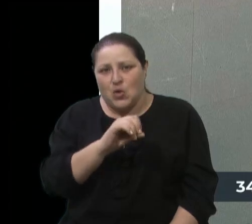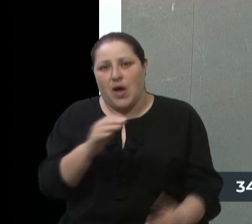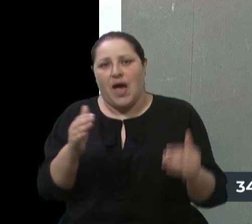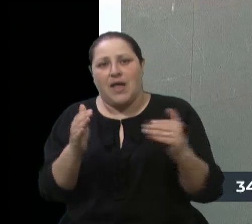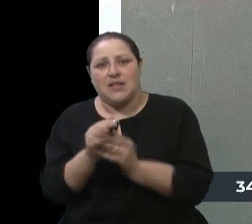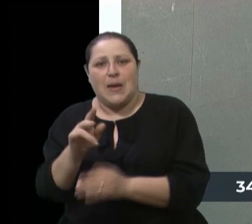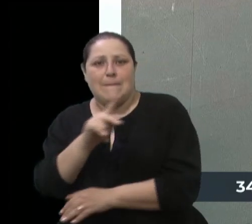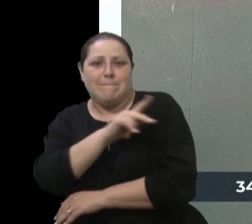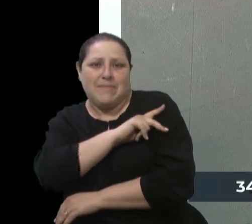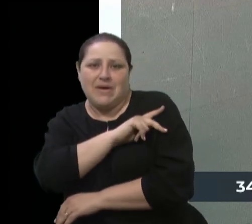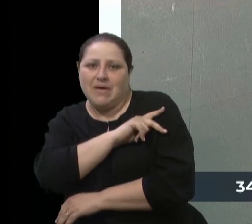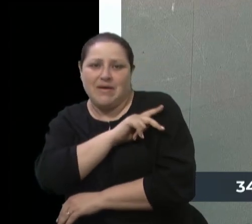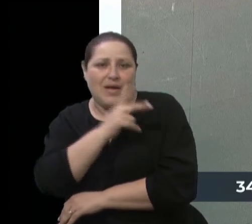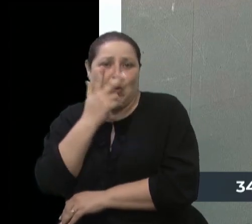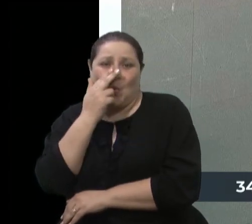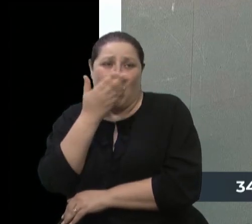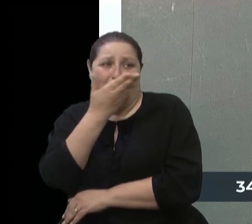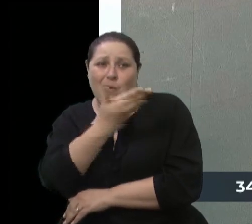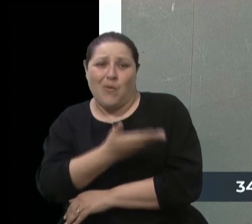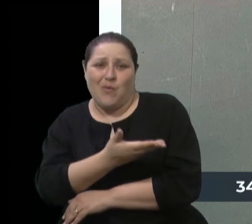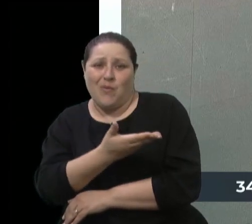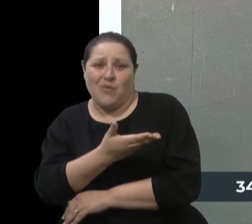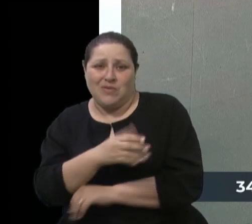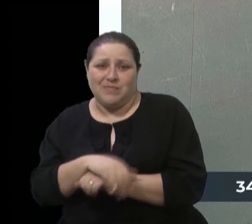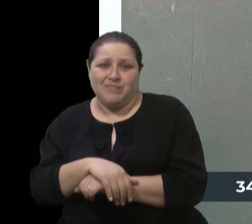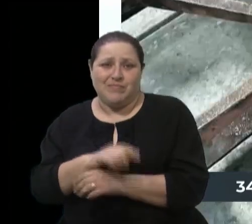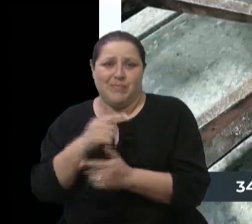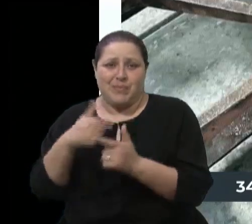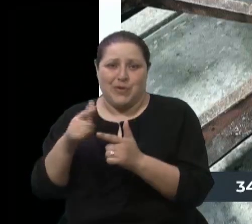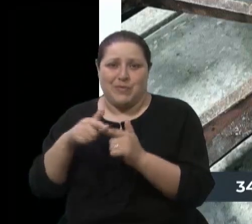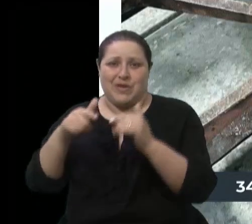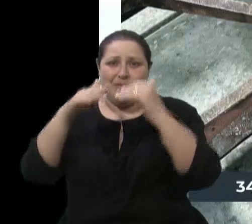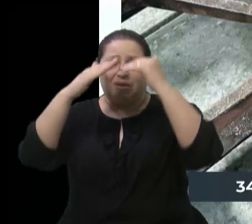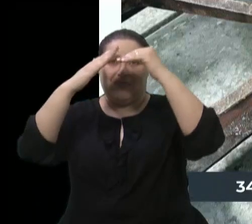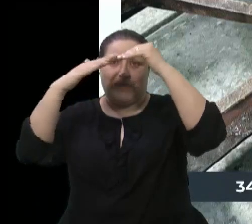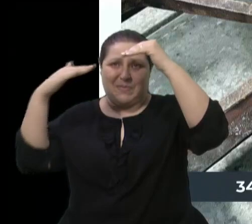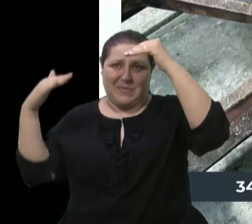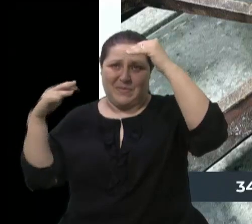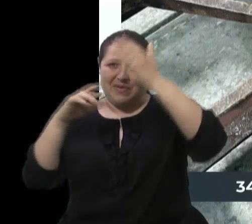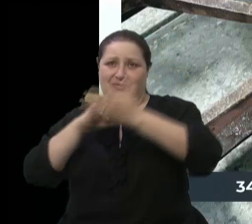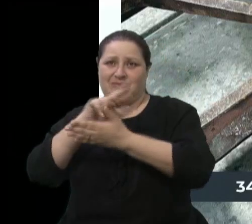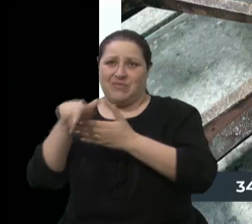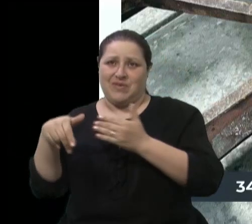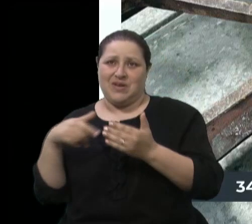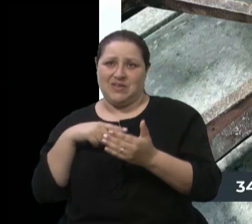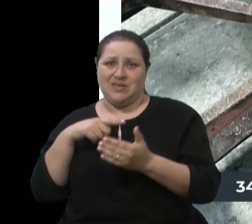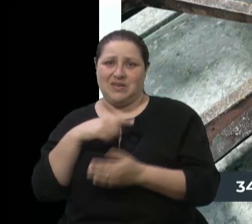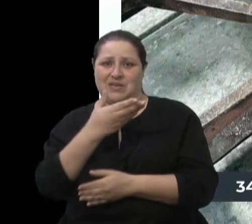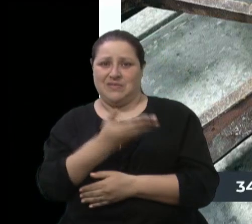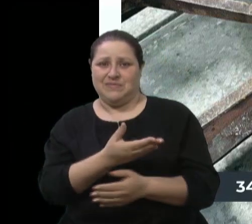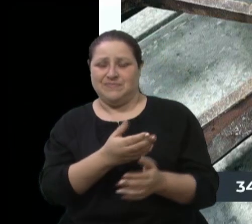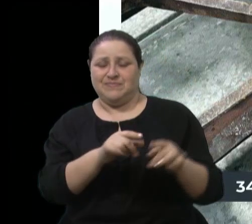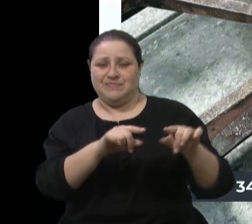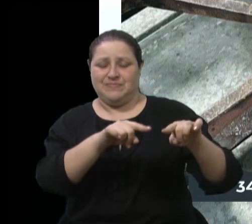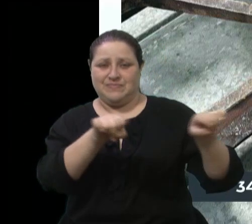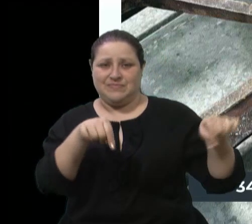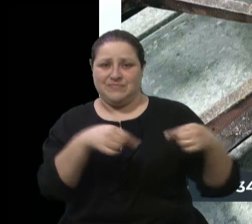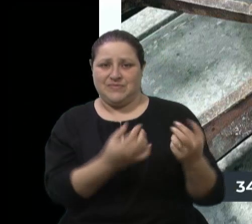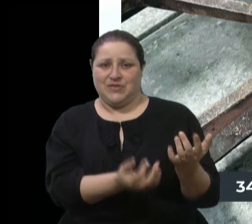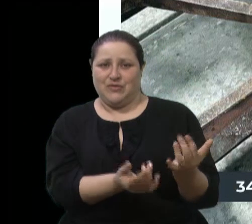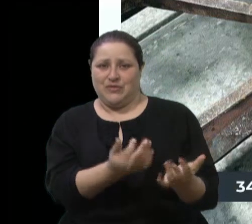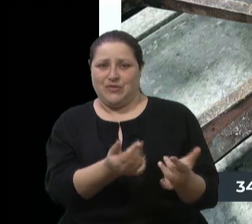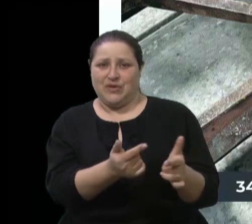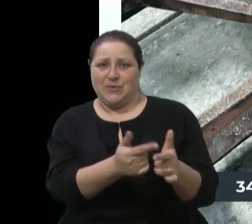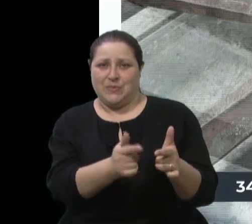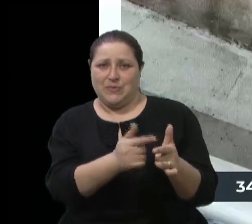Aqui, problema de telhado, várias têm, né? Pode passar. Aqui um fogão, né, com problemas,